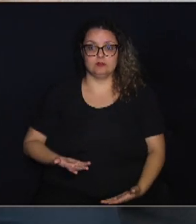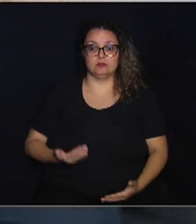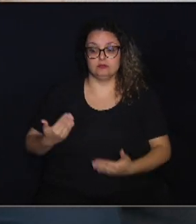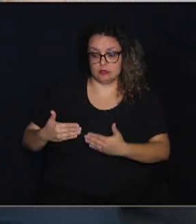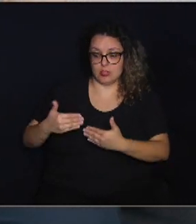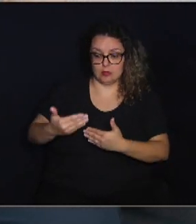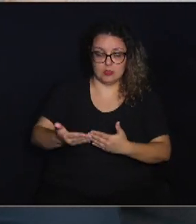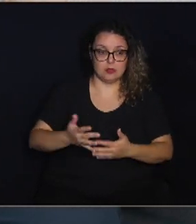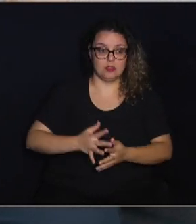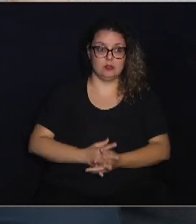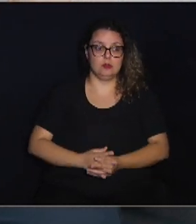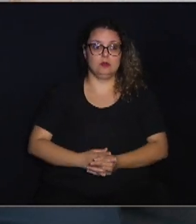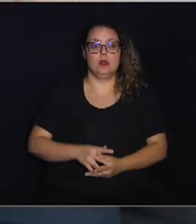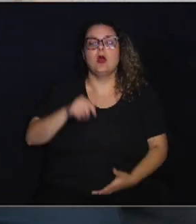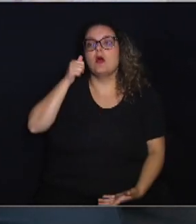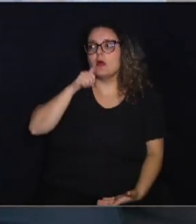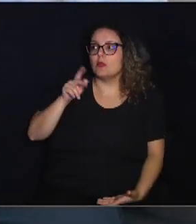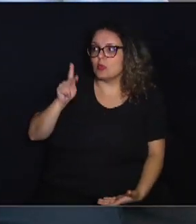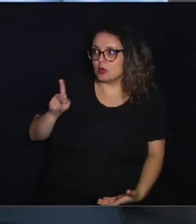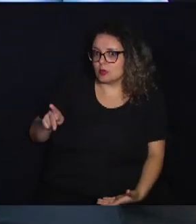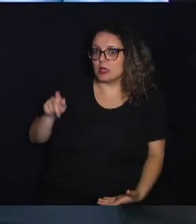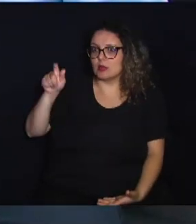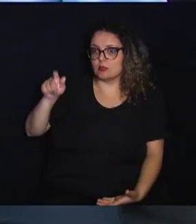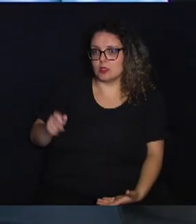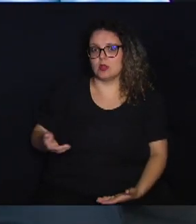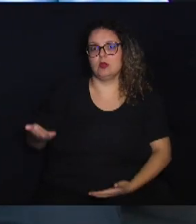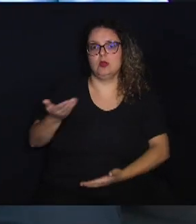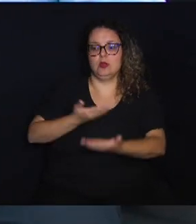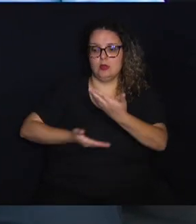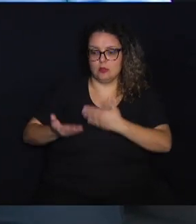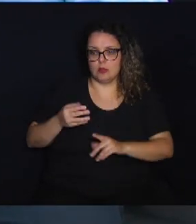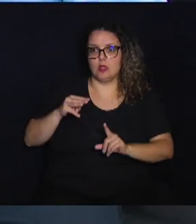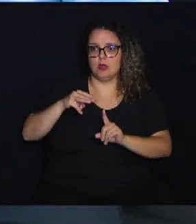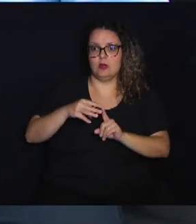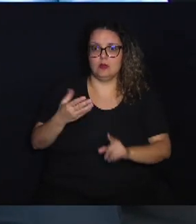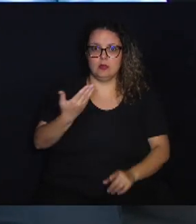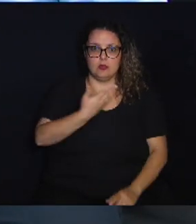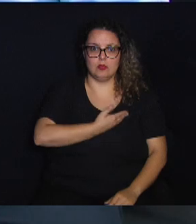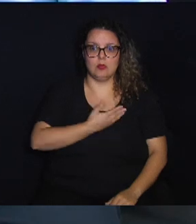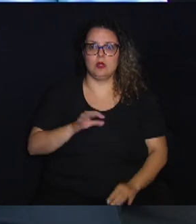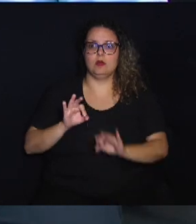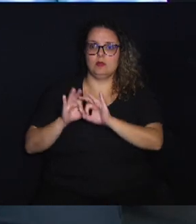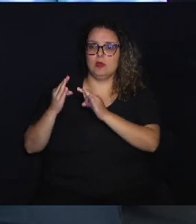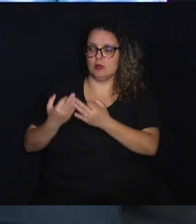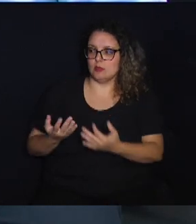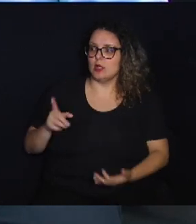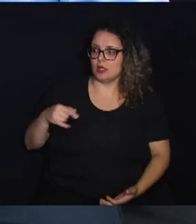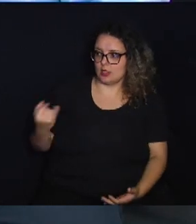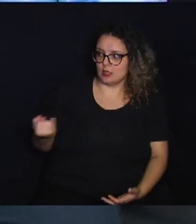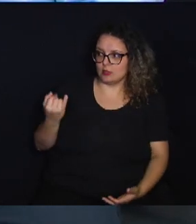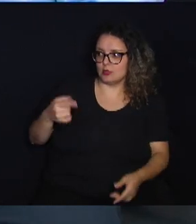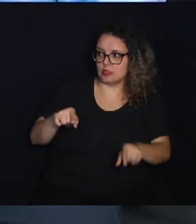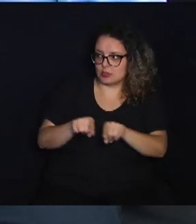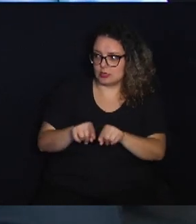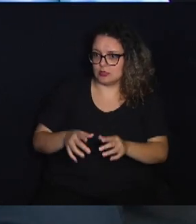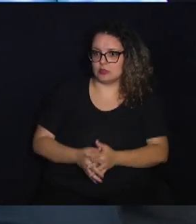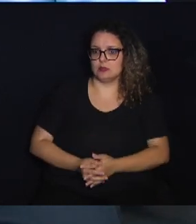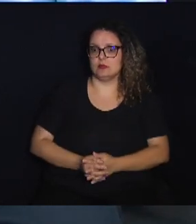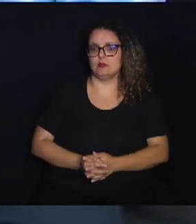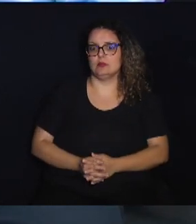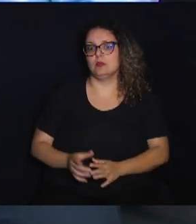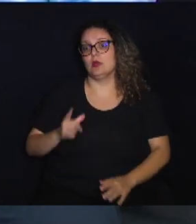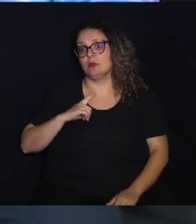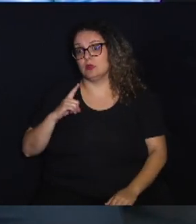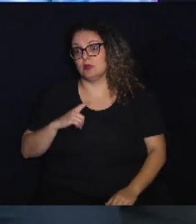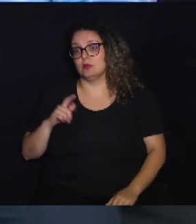frente. Professor, e a pessoa compartilhar as metas dela com os amigos, com os familiares, é interessante também? Para a pessoa